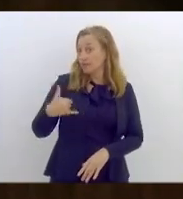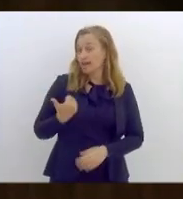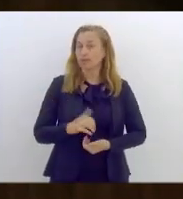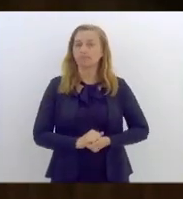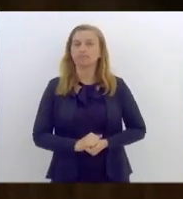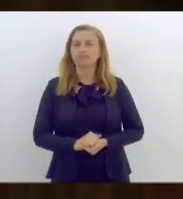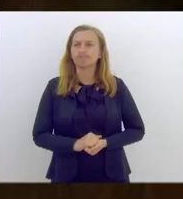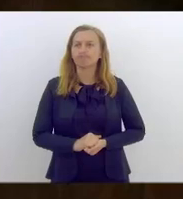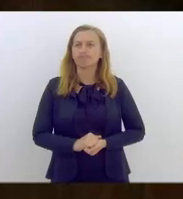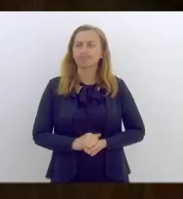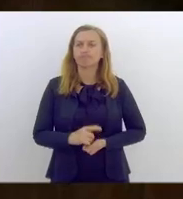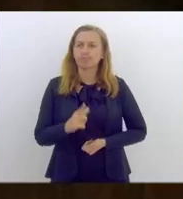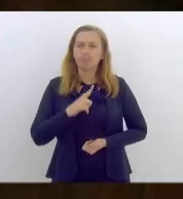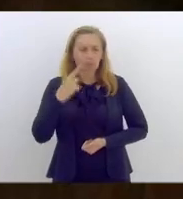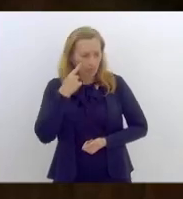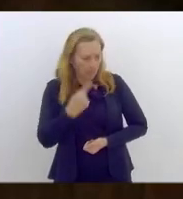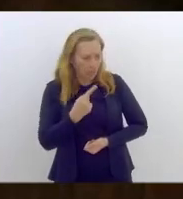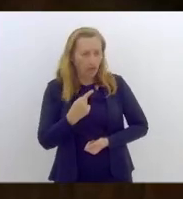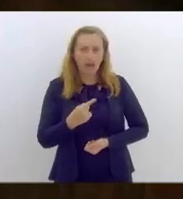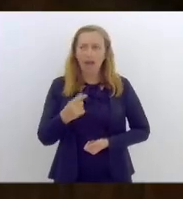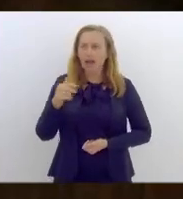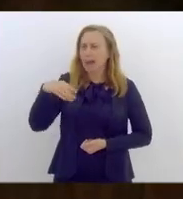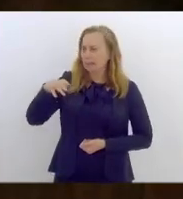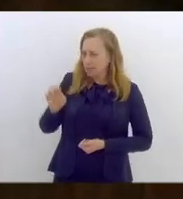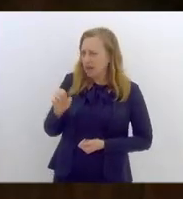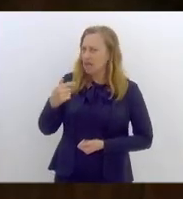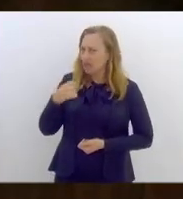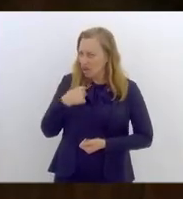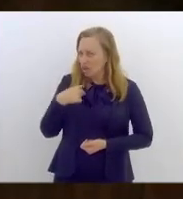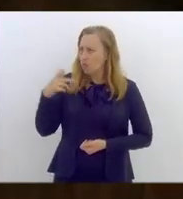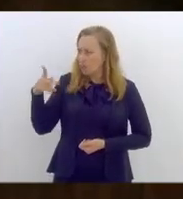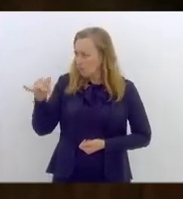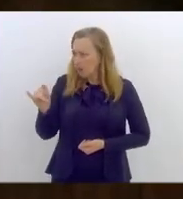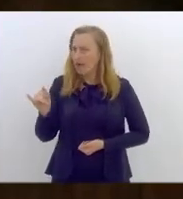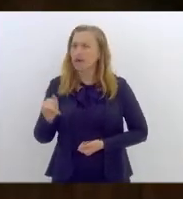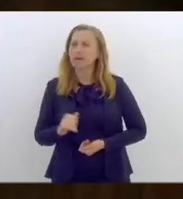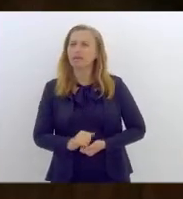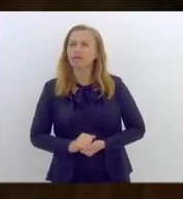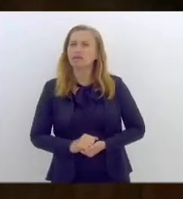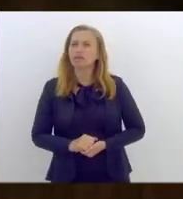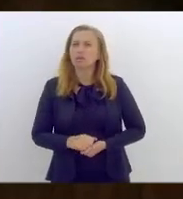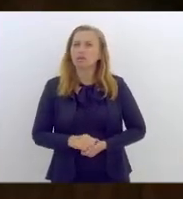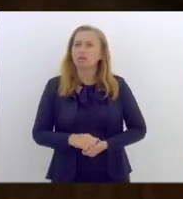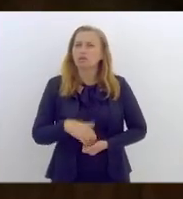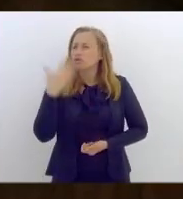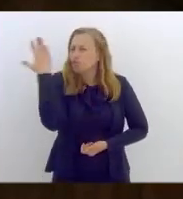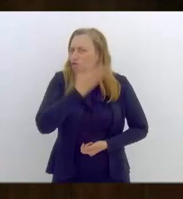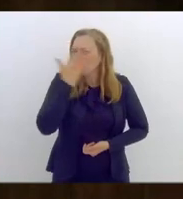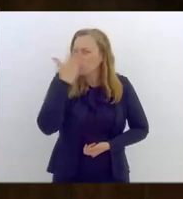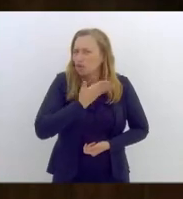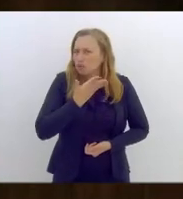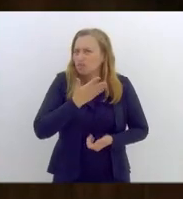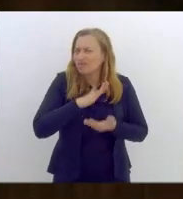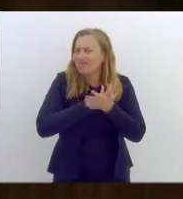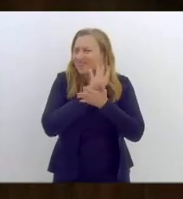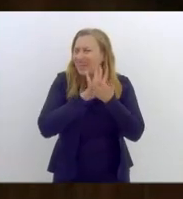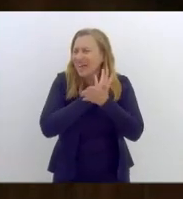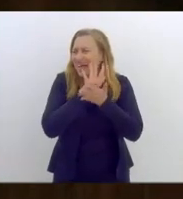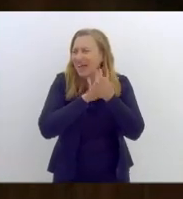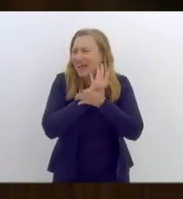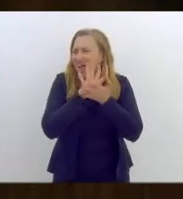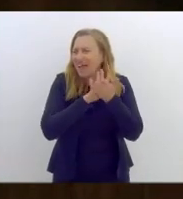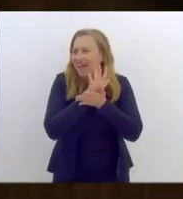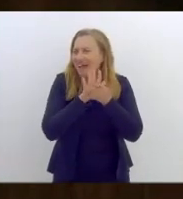e nós temos lá Inclusive eu a mãe o pai Não vimos nenhuma lesão